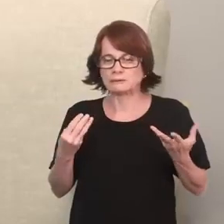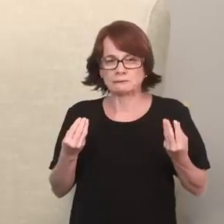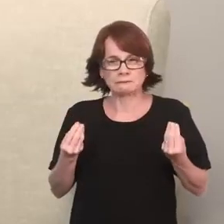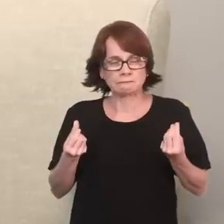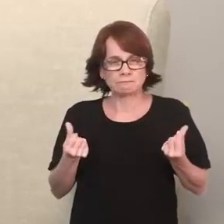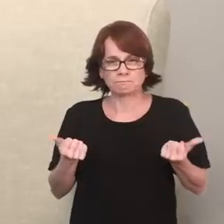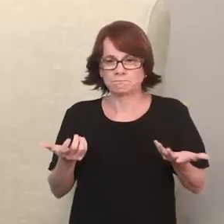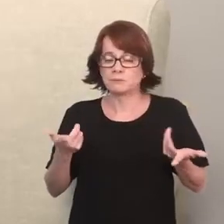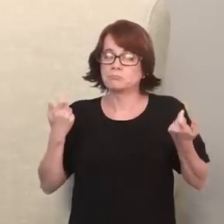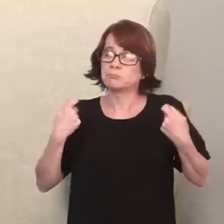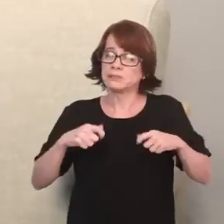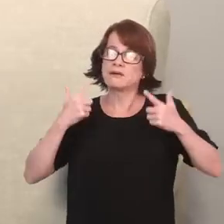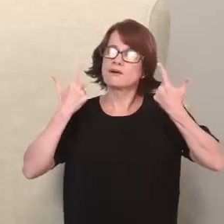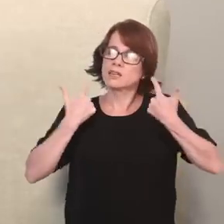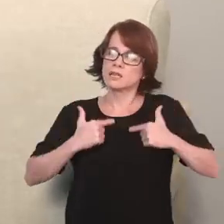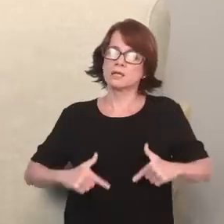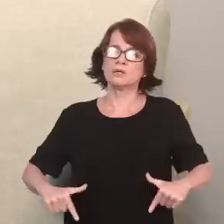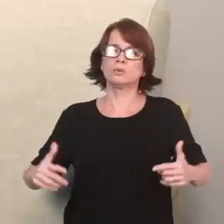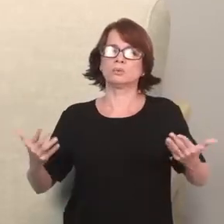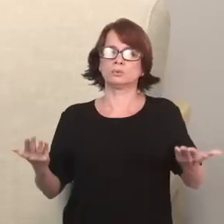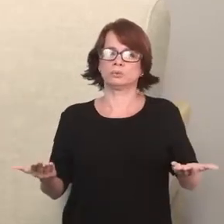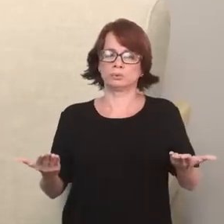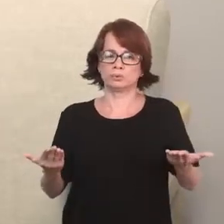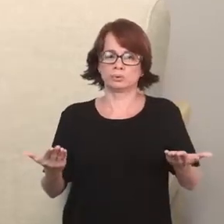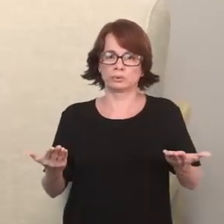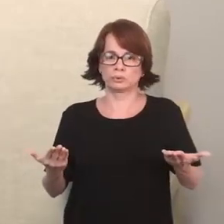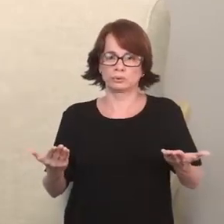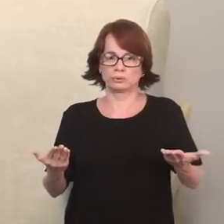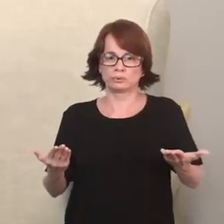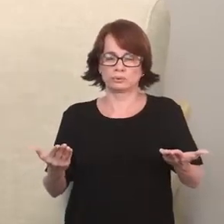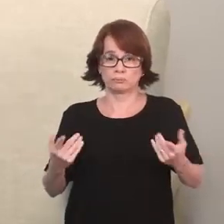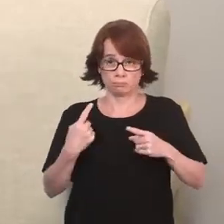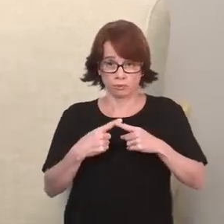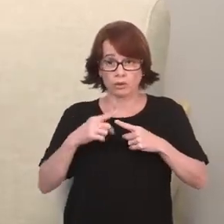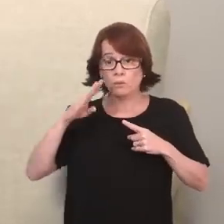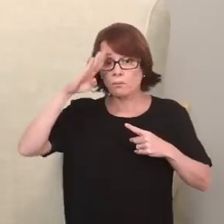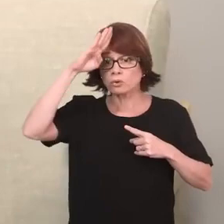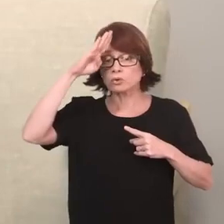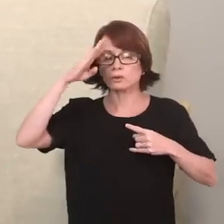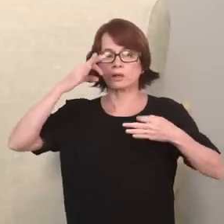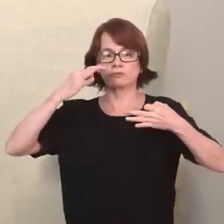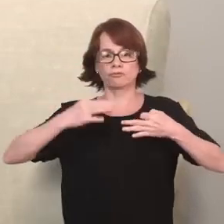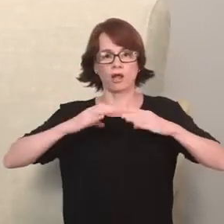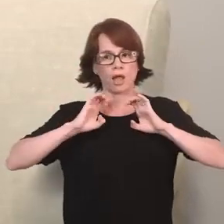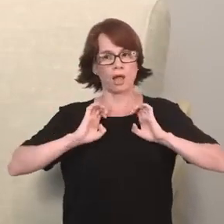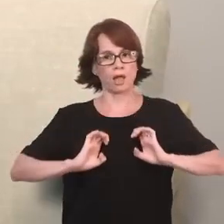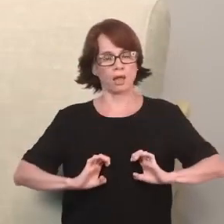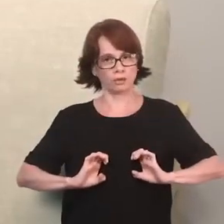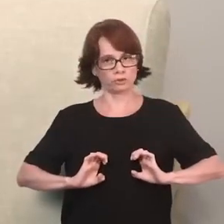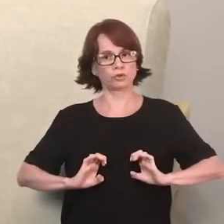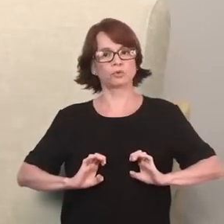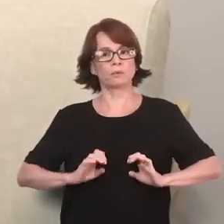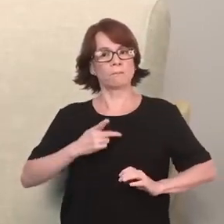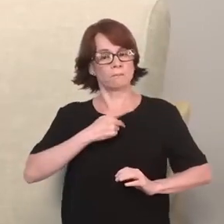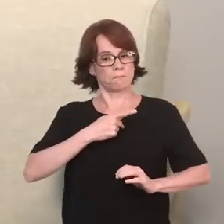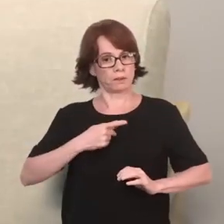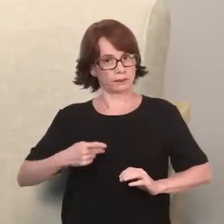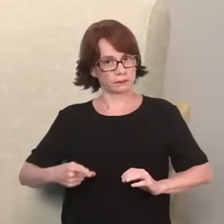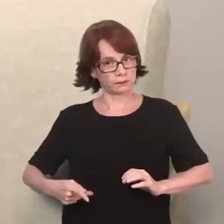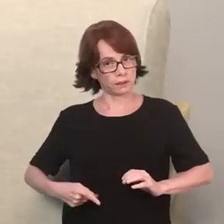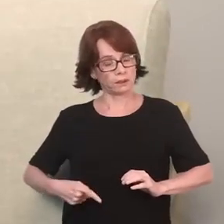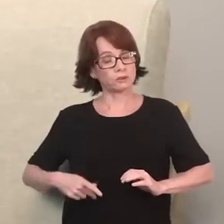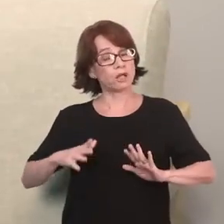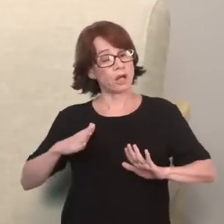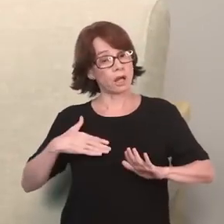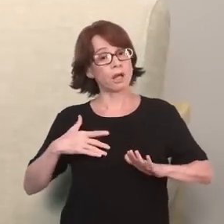preciso manter a neutralidade que o presidente Bolsonaro manteve. Ele agiu como um estadista, o Bolsonaro, né? O Brasil se manteve